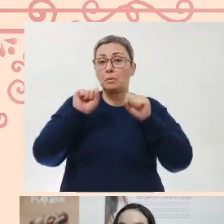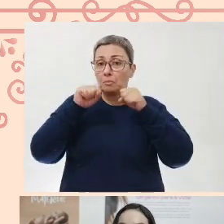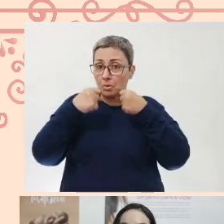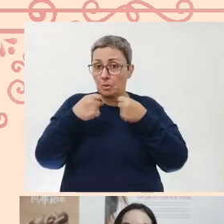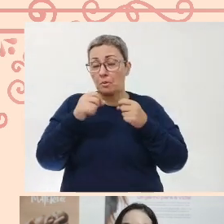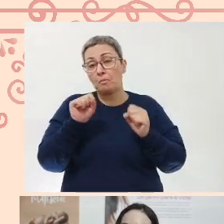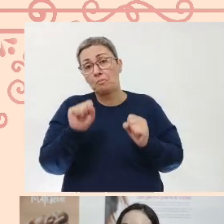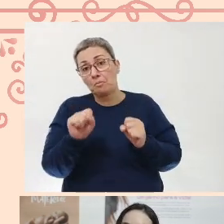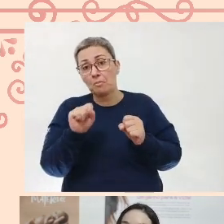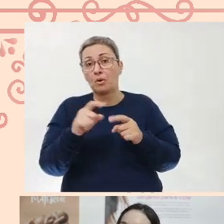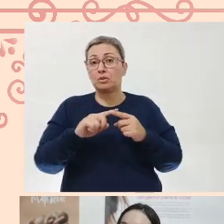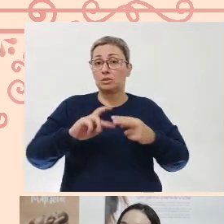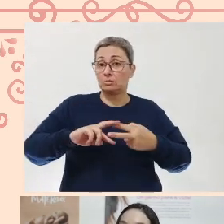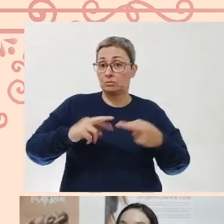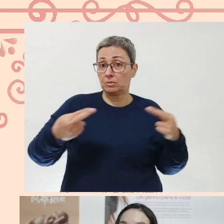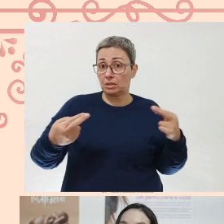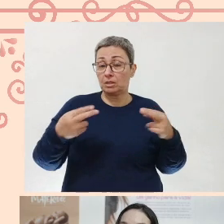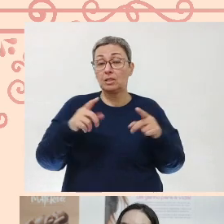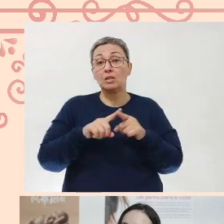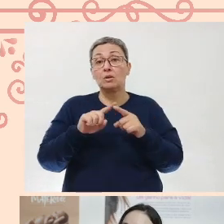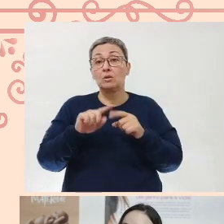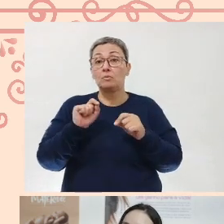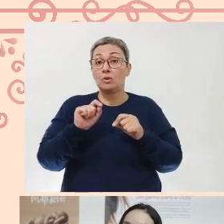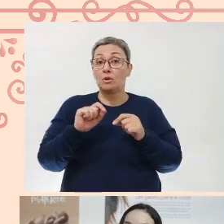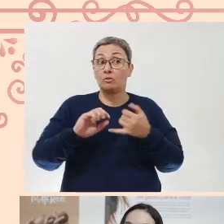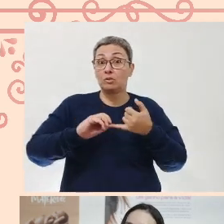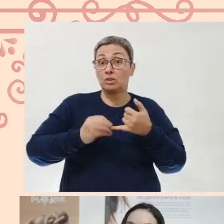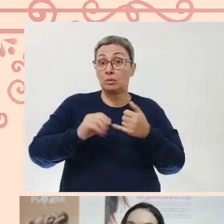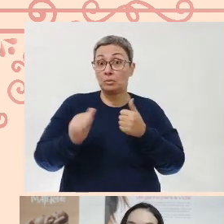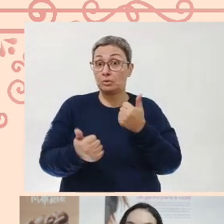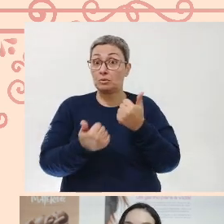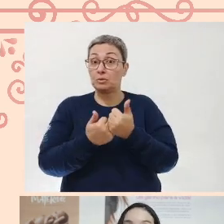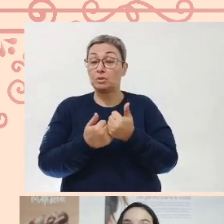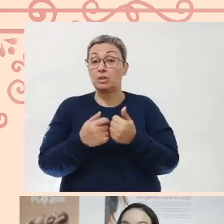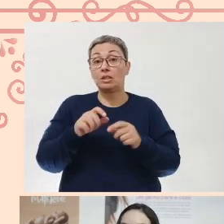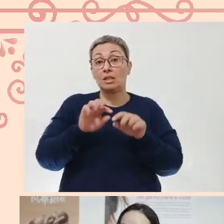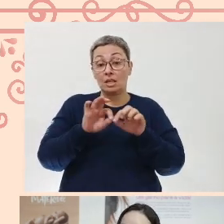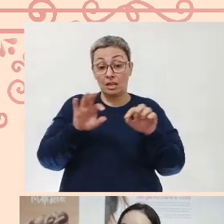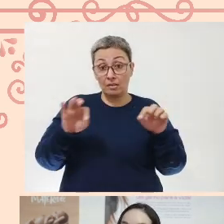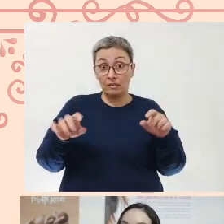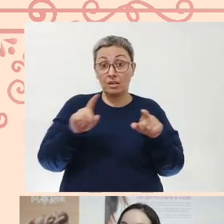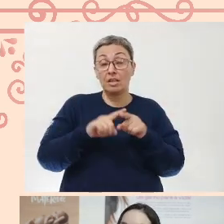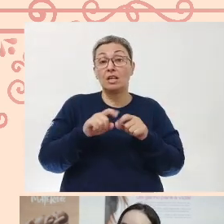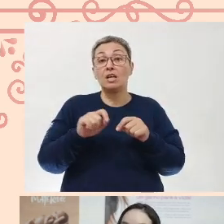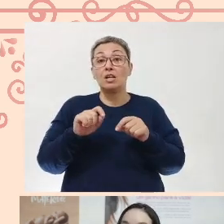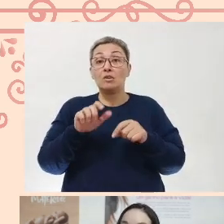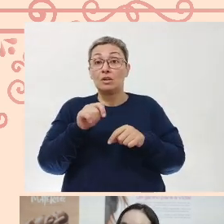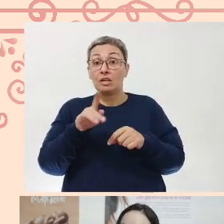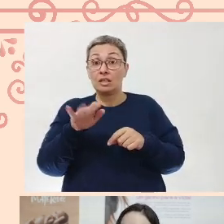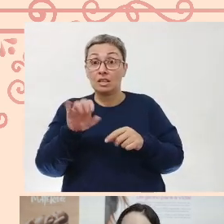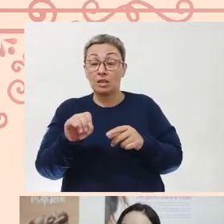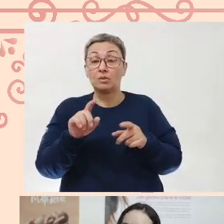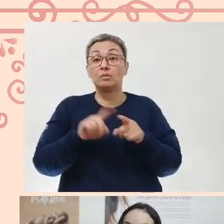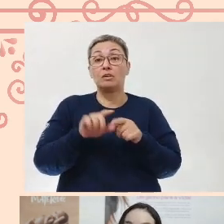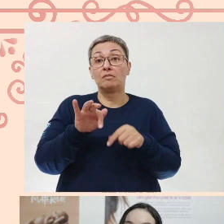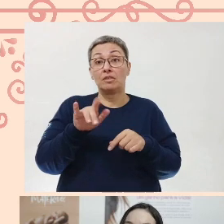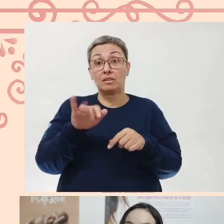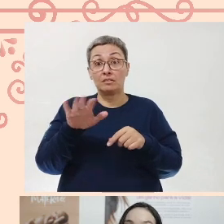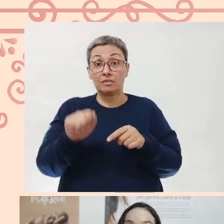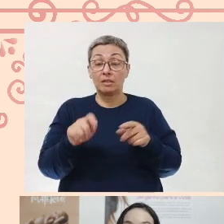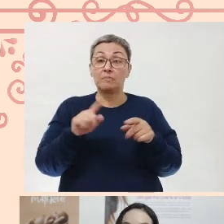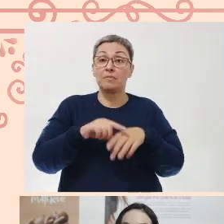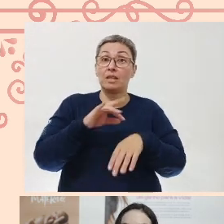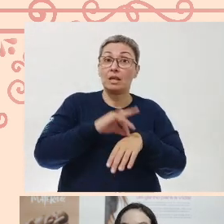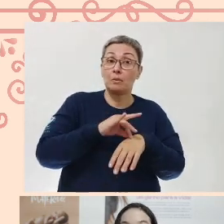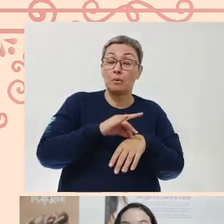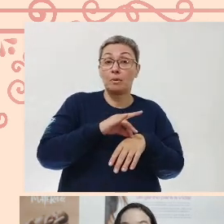poderia ser um milho, poderia ser um macarrão. No lugar do feijão, poderia ser a ervilha, o grão de bico, a fava. No lugar